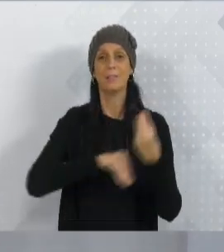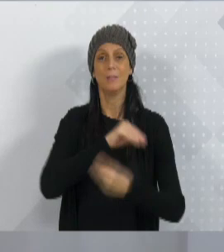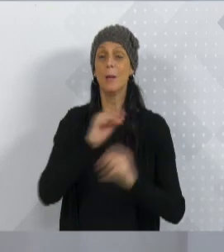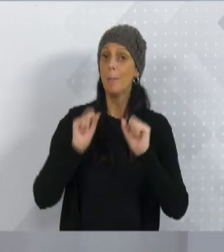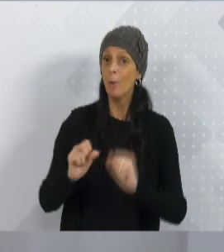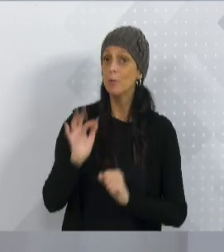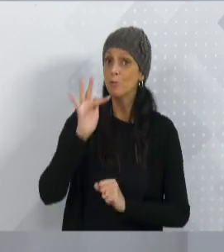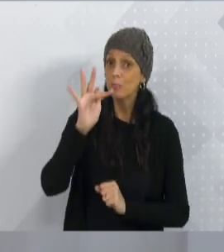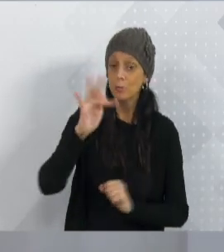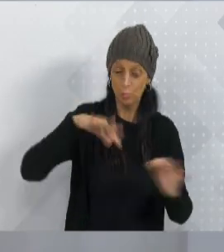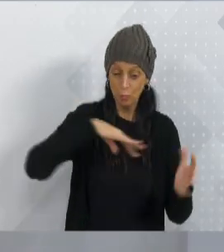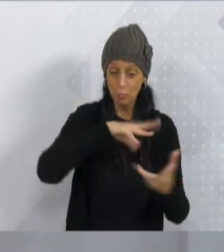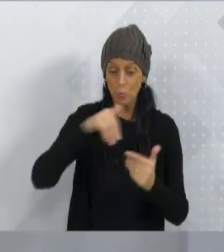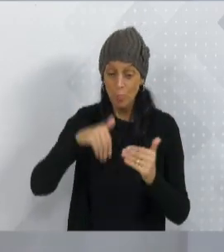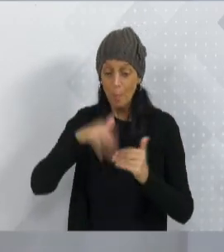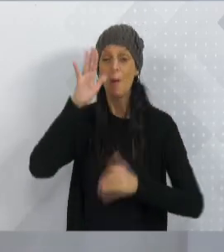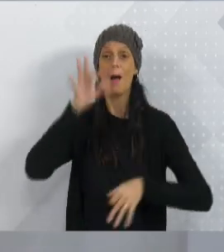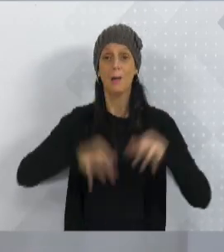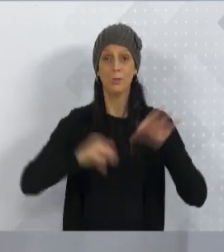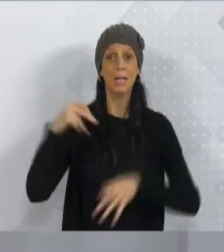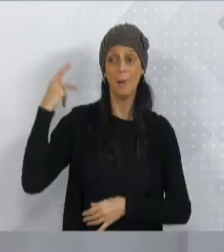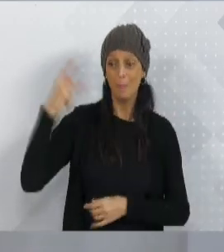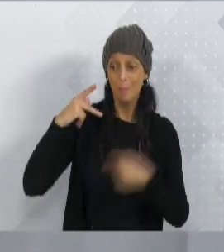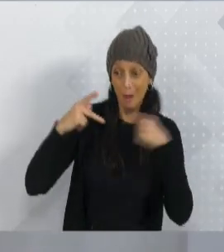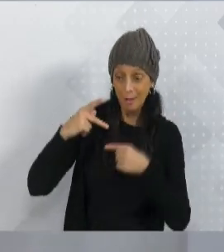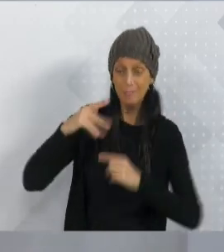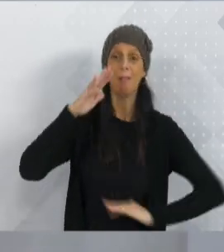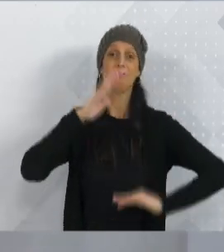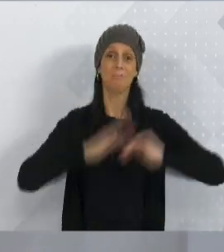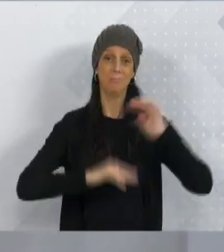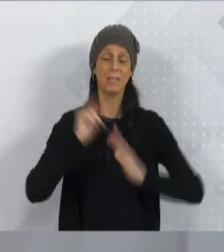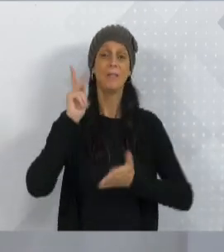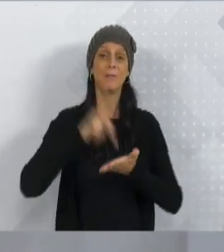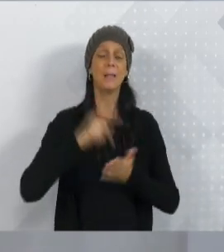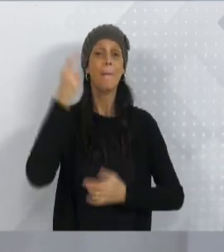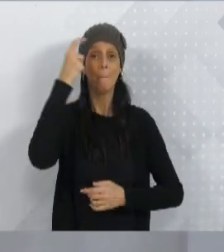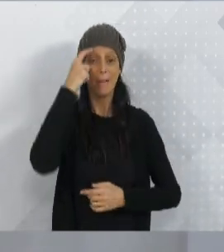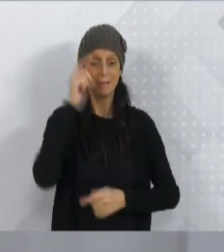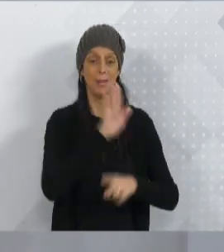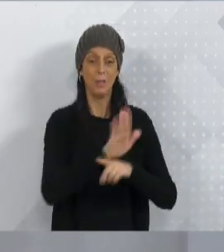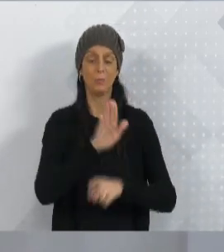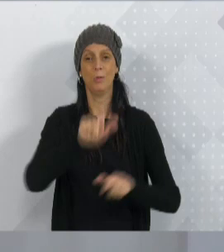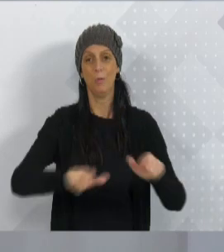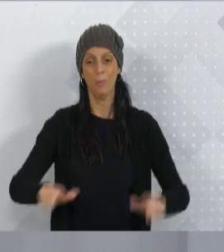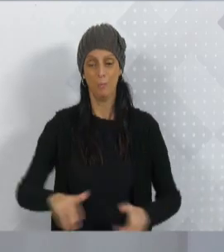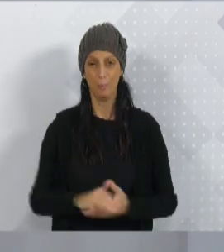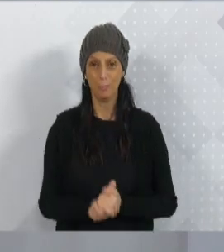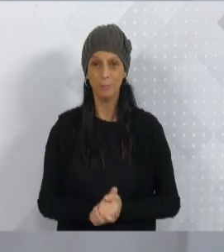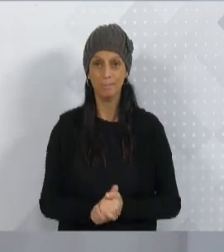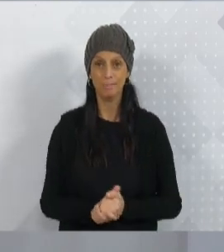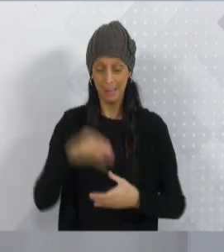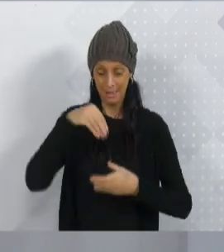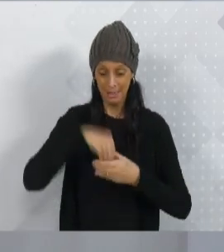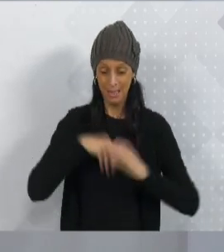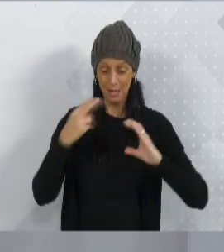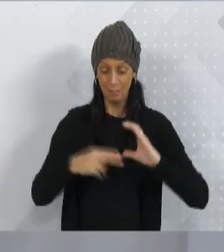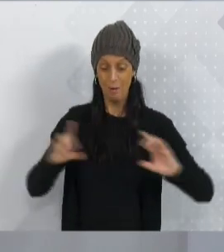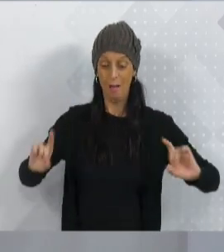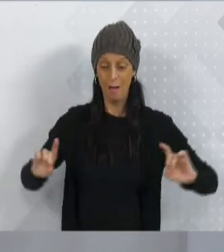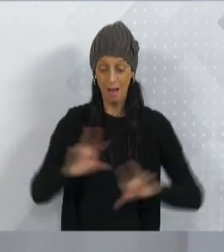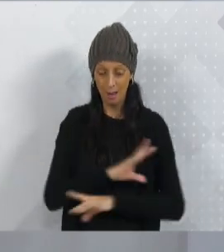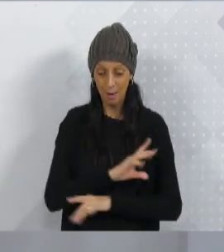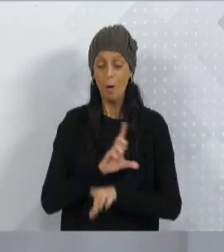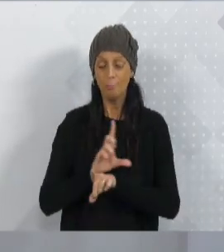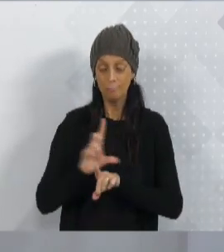o mundo será mais justo que a política será praticada realmente em benefício da nossa população eu saio da câmara mas não saio da